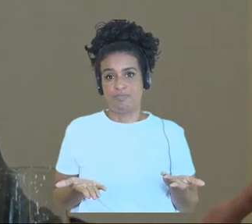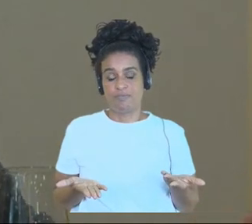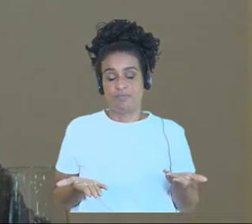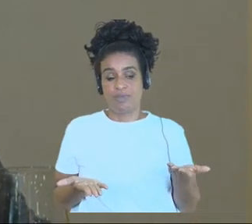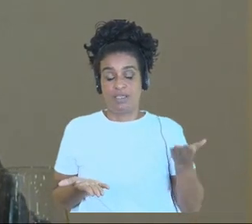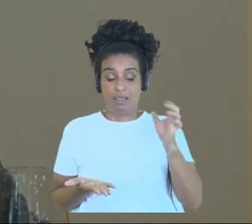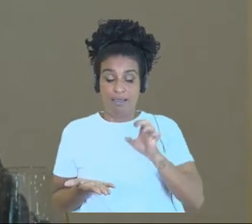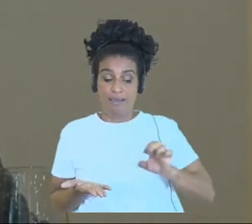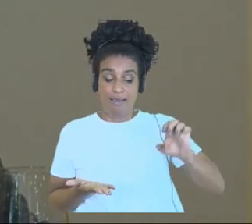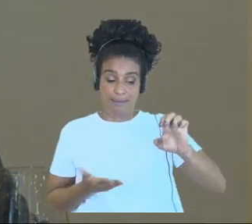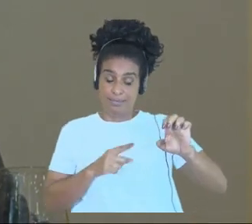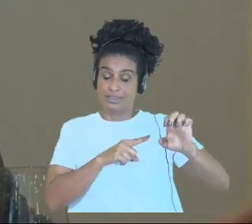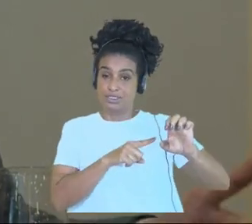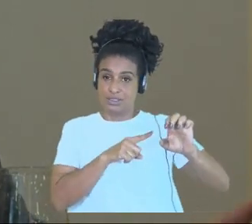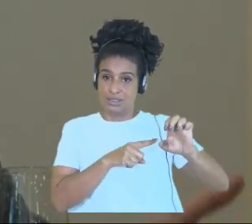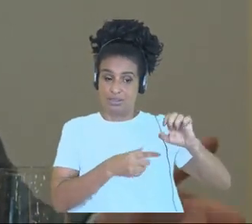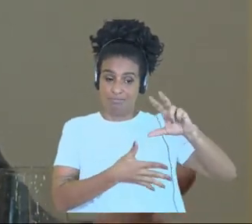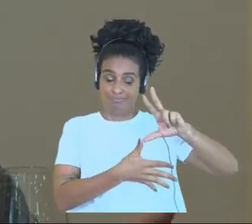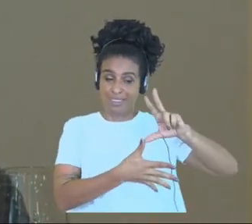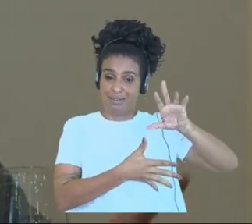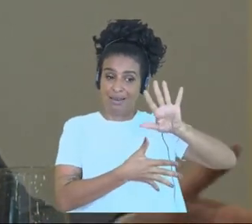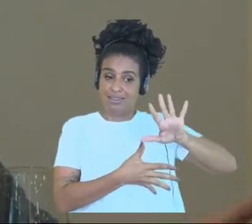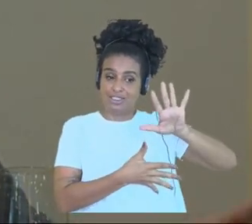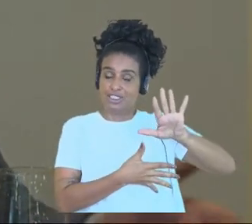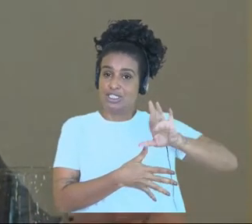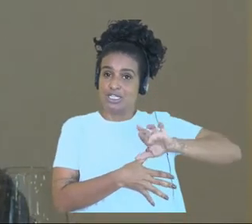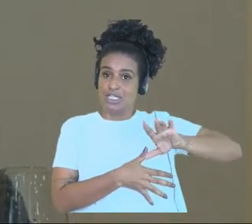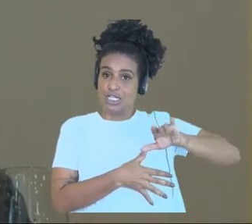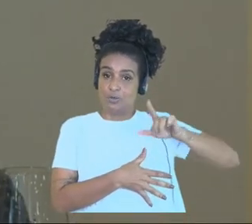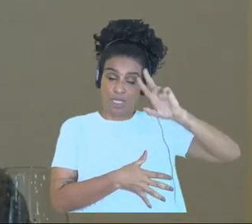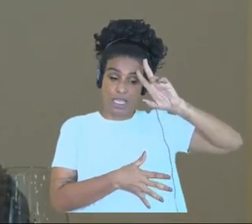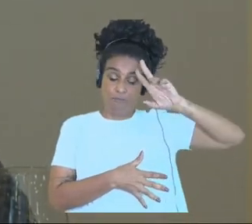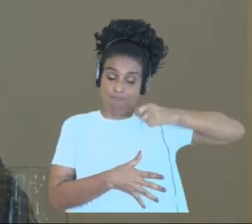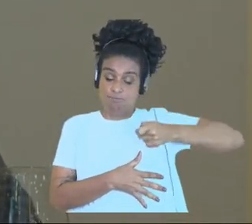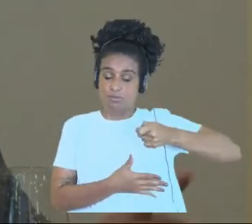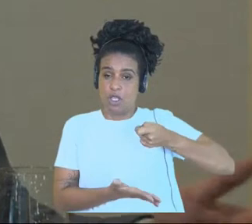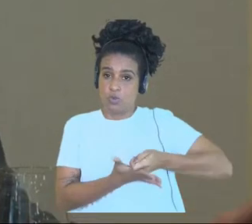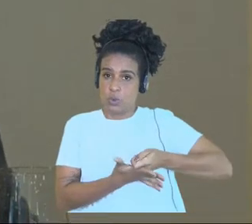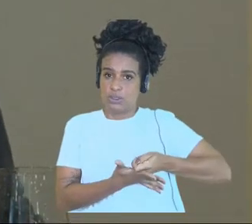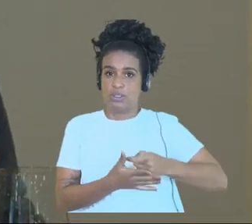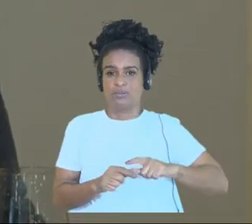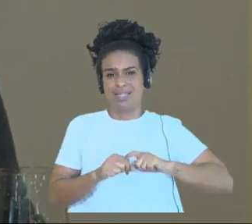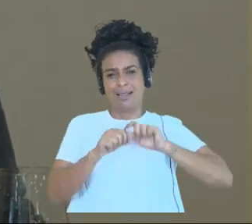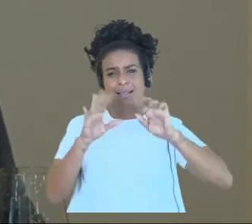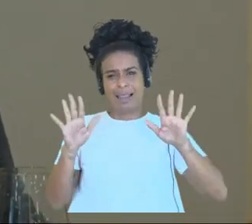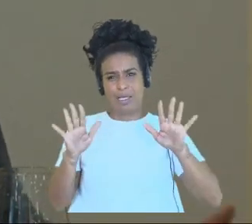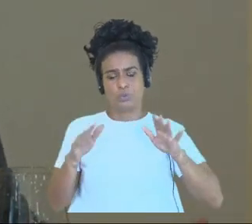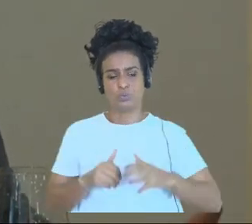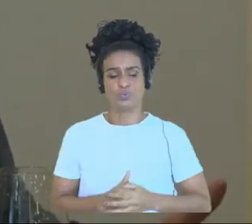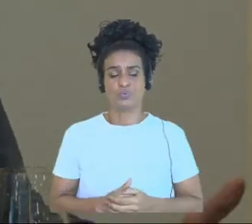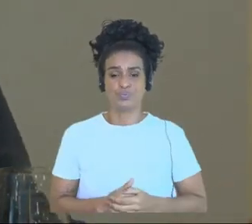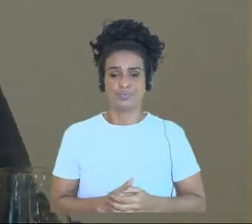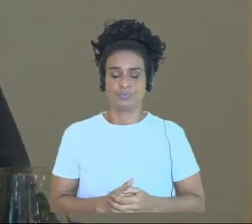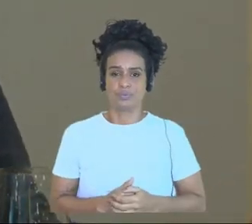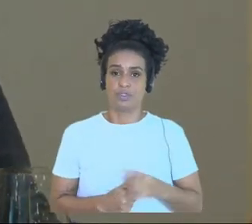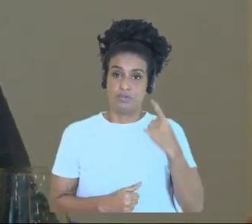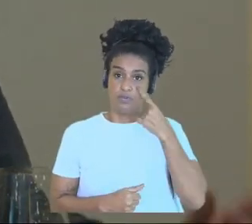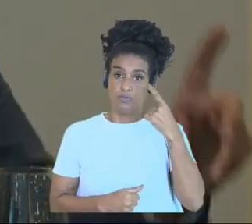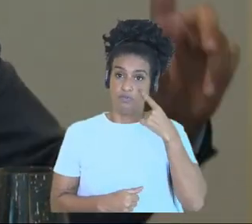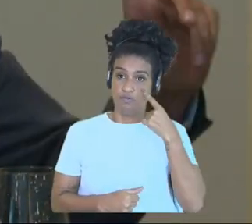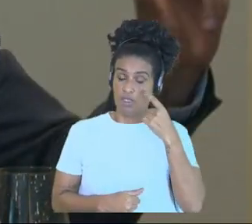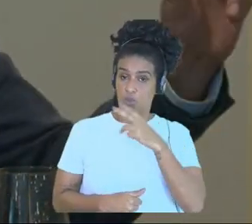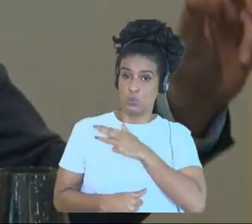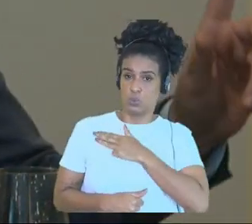esquerda democrática na América Latina não quer se confundir com a esquerda autoritária. Isso está muito claro. Você vê que o Lula, um